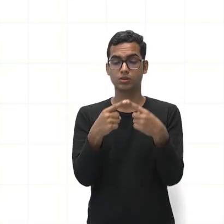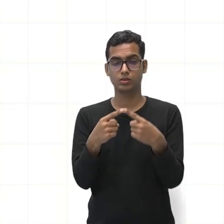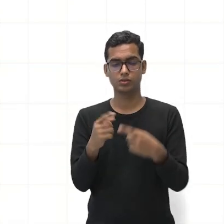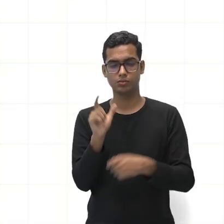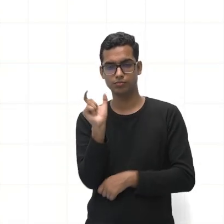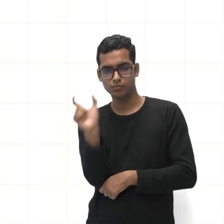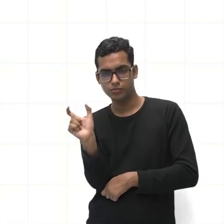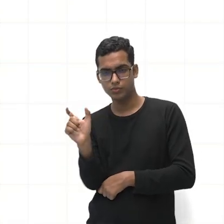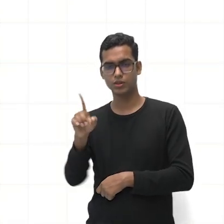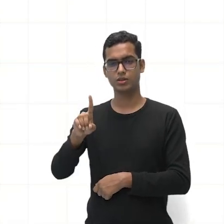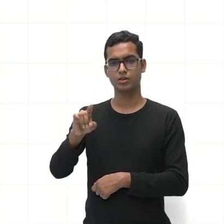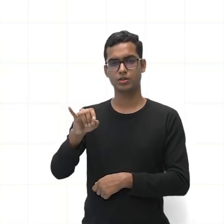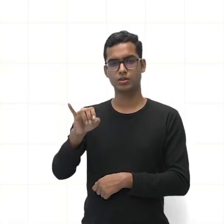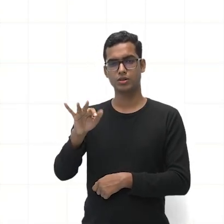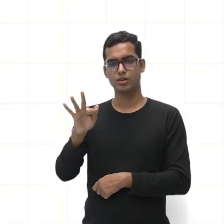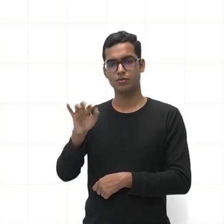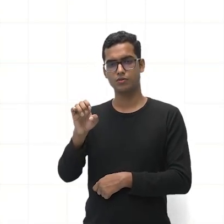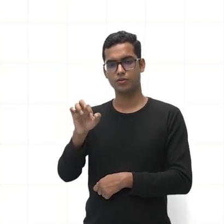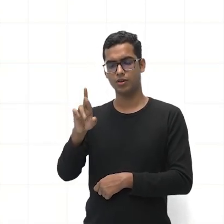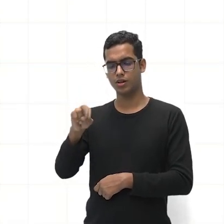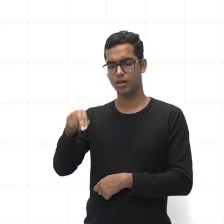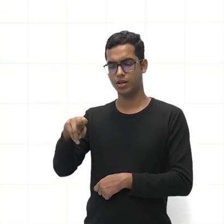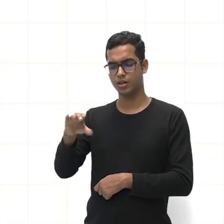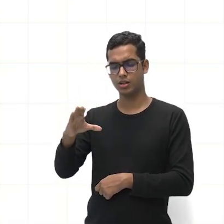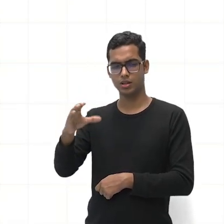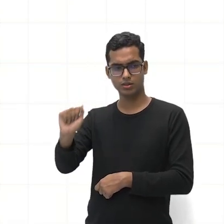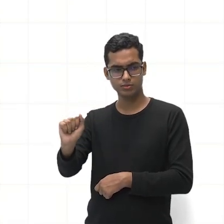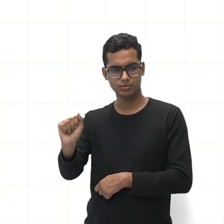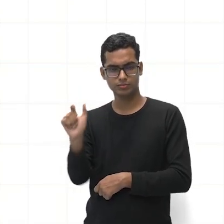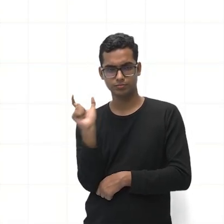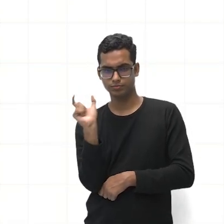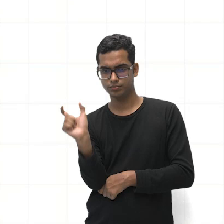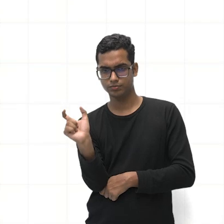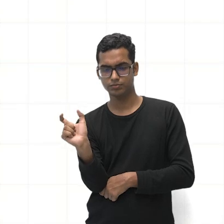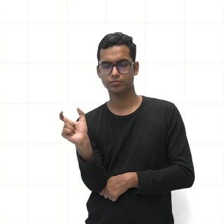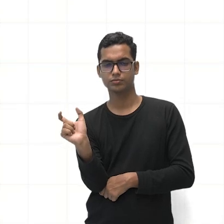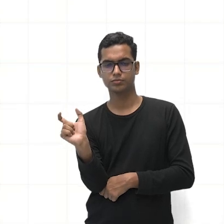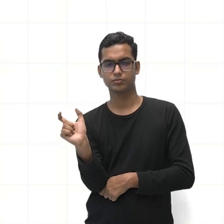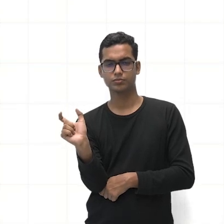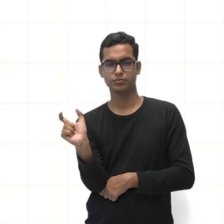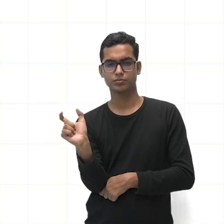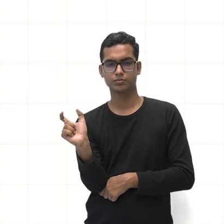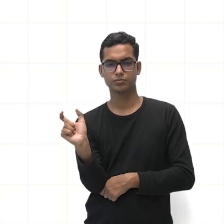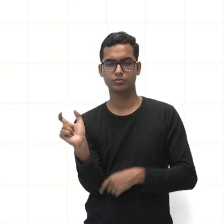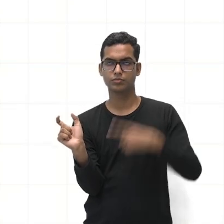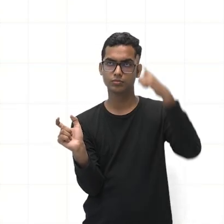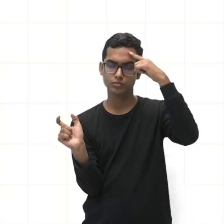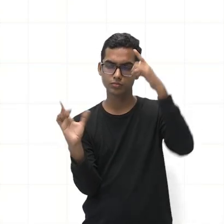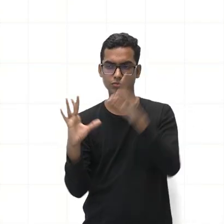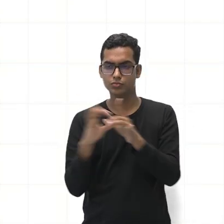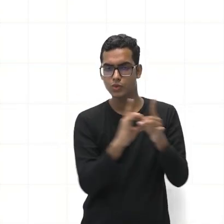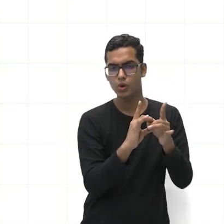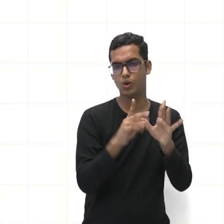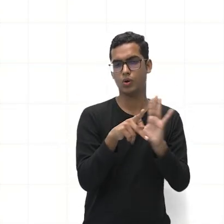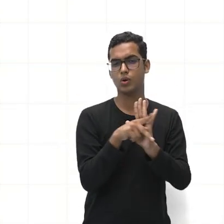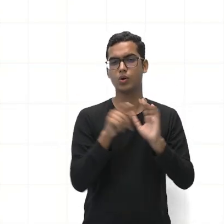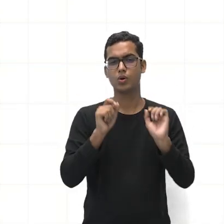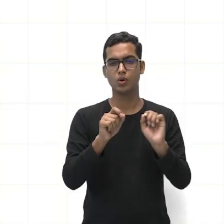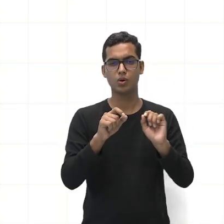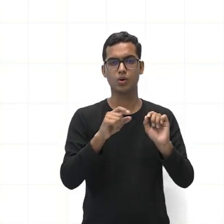palavra diferença, né? A palavra diferença à operação